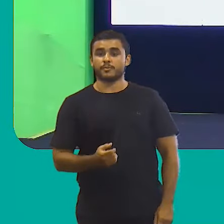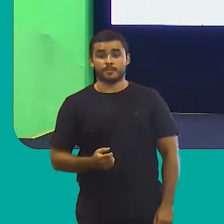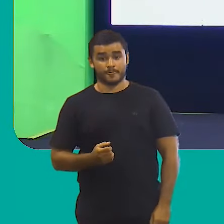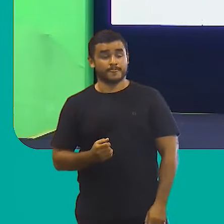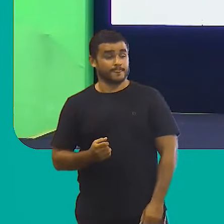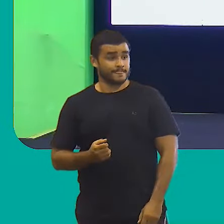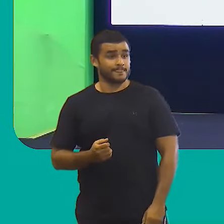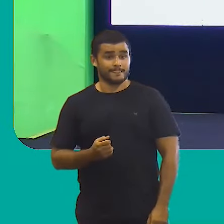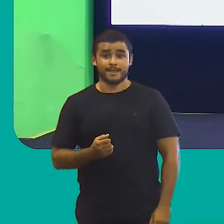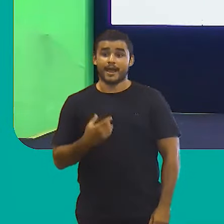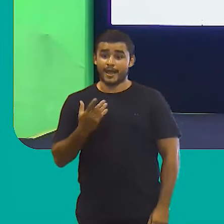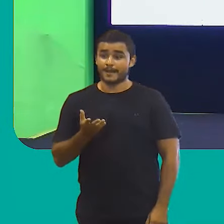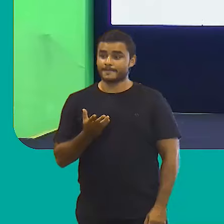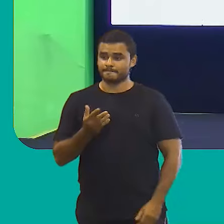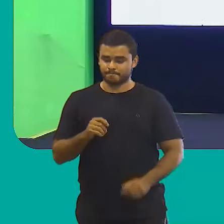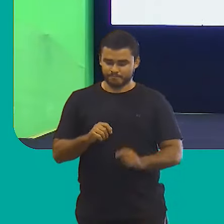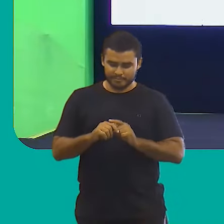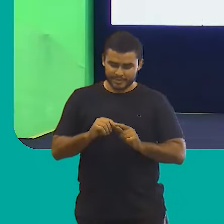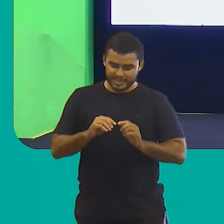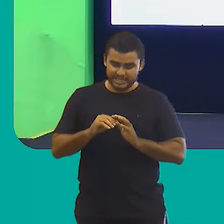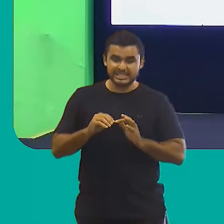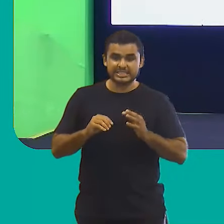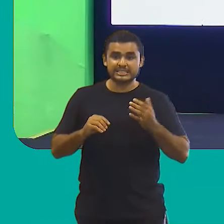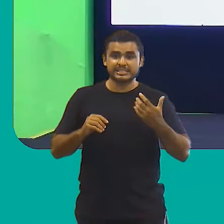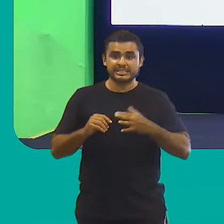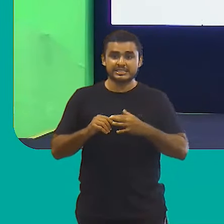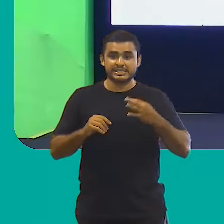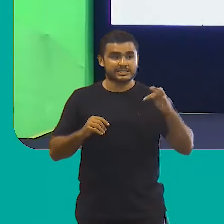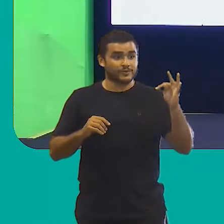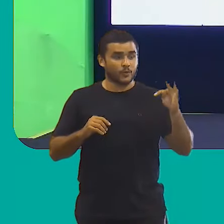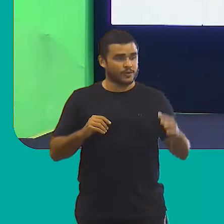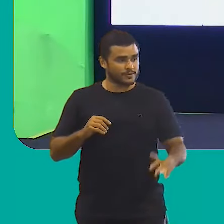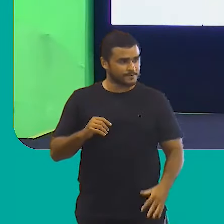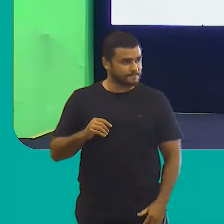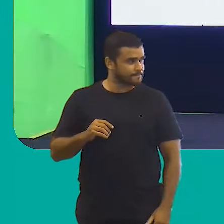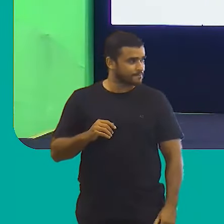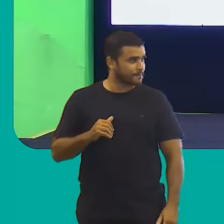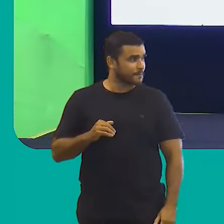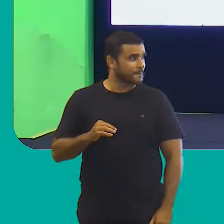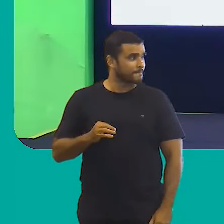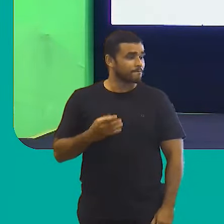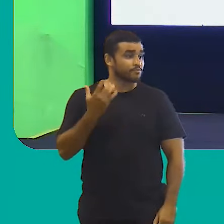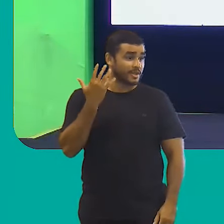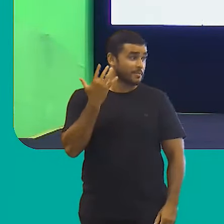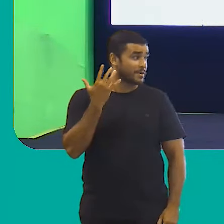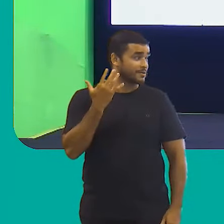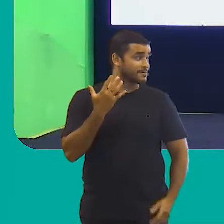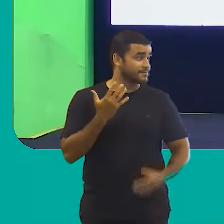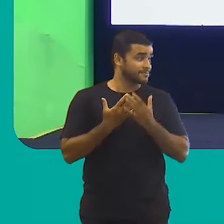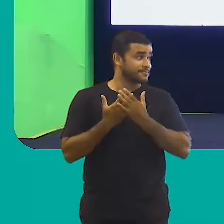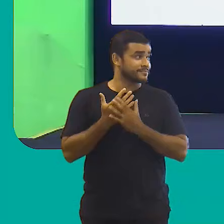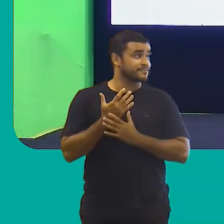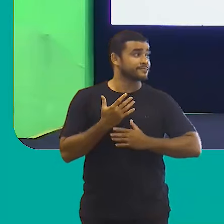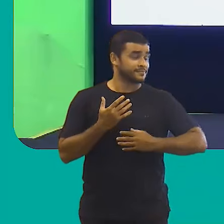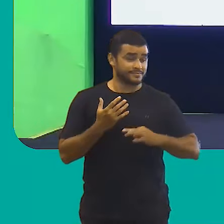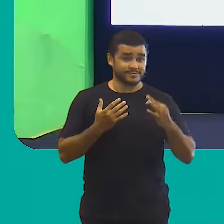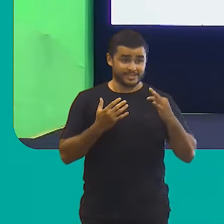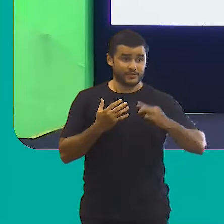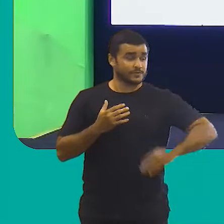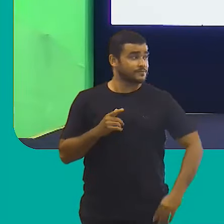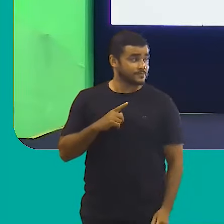Jesus. Aí queima os pelinhos tudinho aqui na mão, né? Não, porque você não tem, né? Mas quem tem aqui,